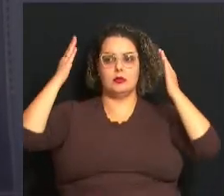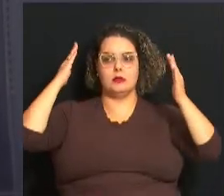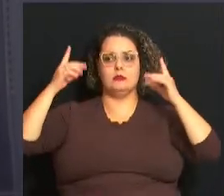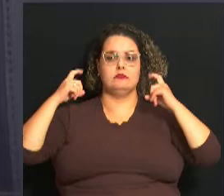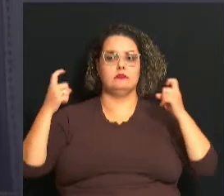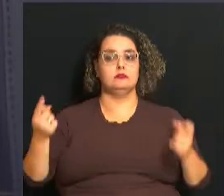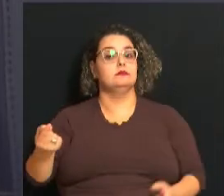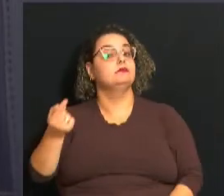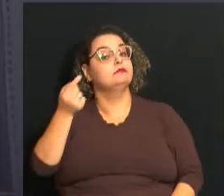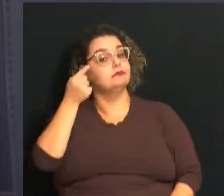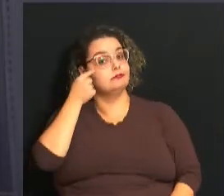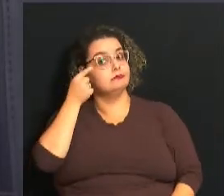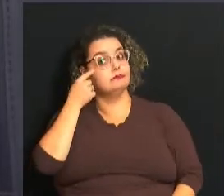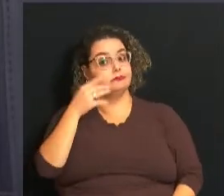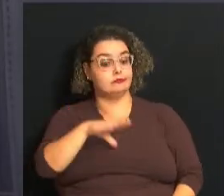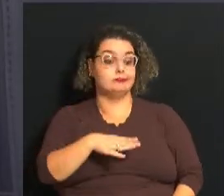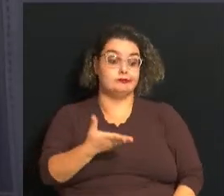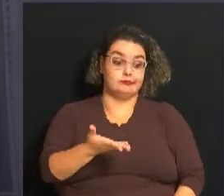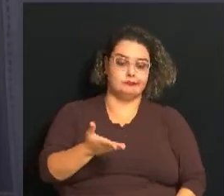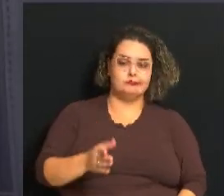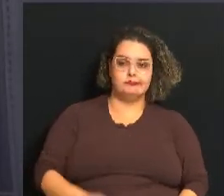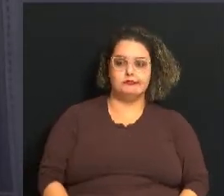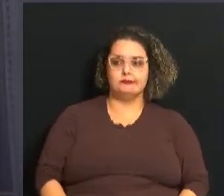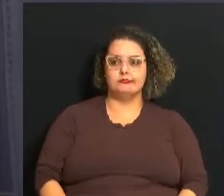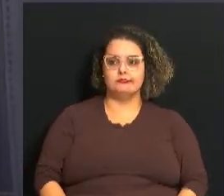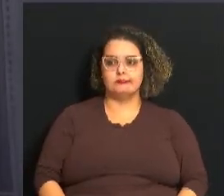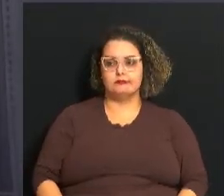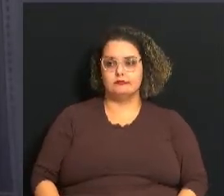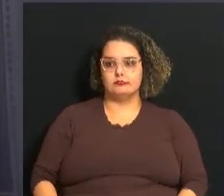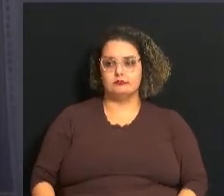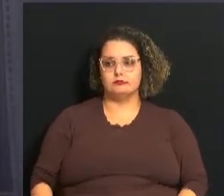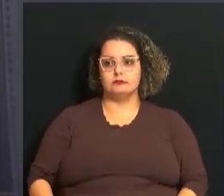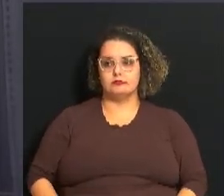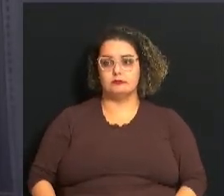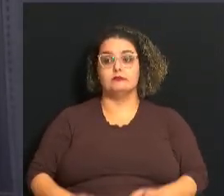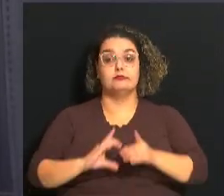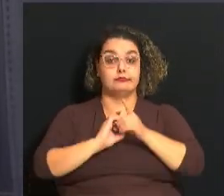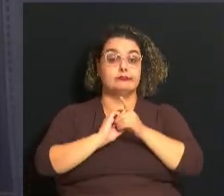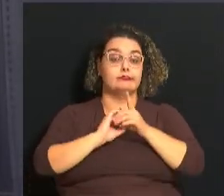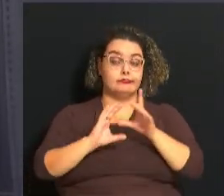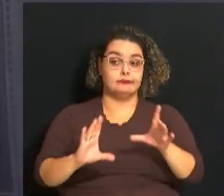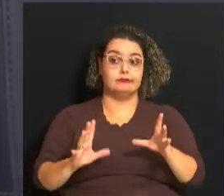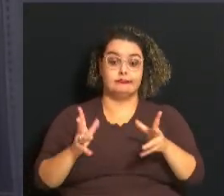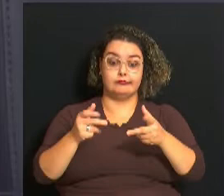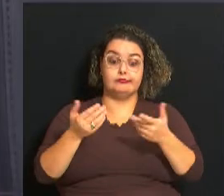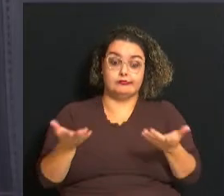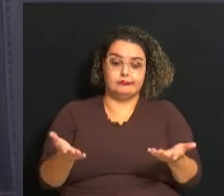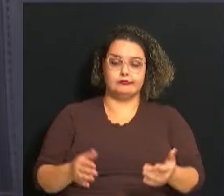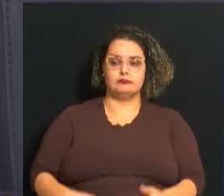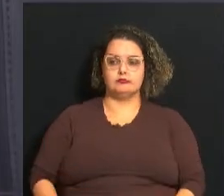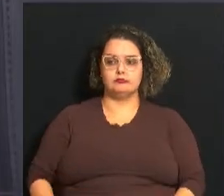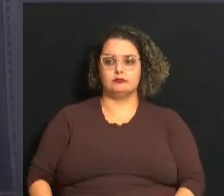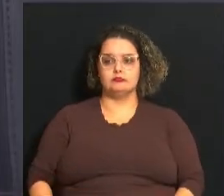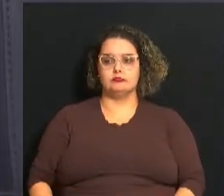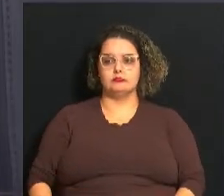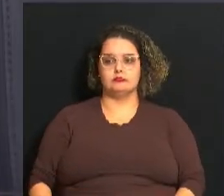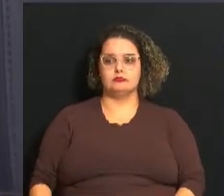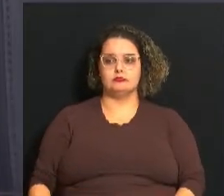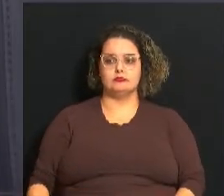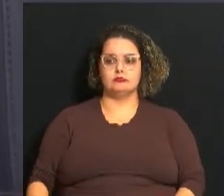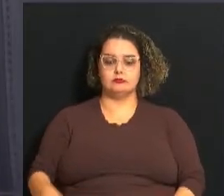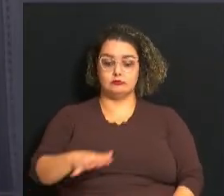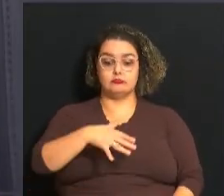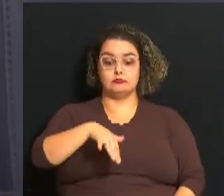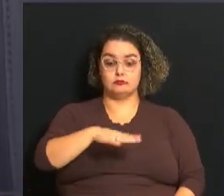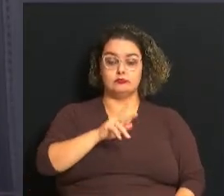Imaginem né que cidade é essa né do ponto de vista da democrático e tudo mais então tem uma situação aí ó a